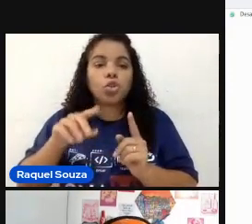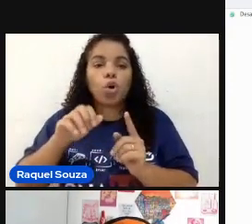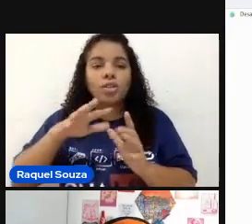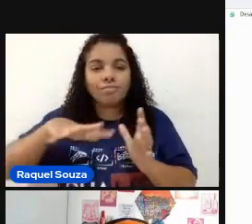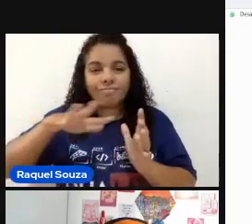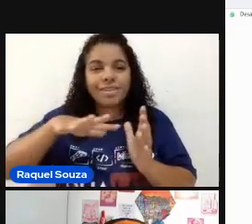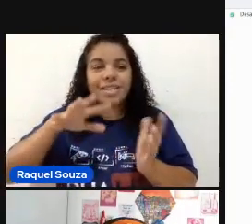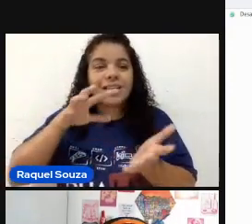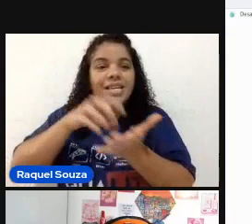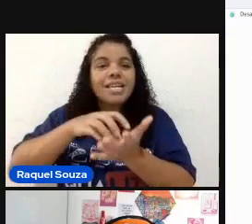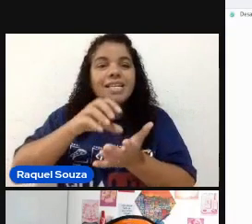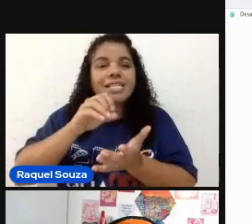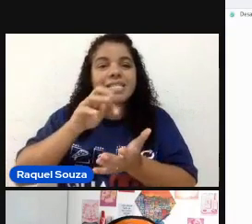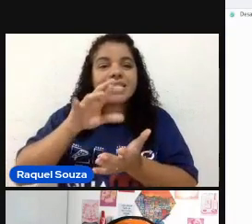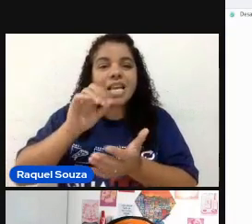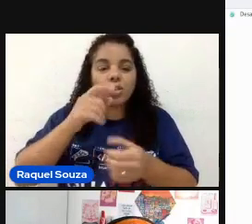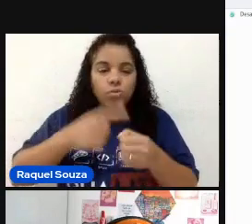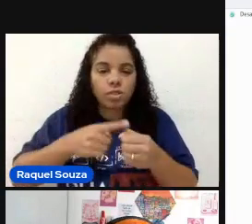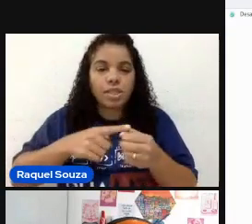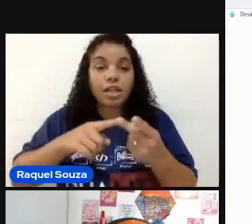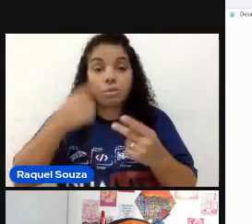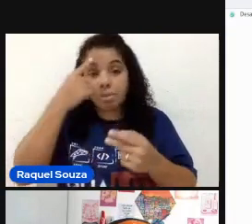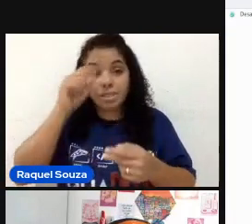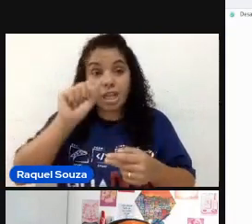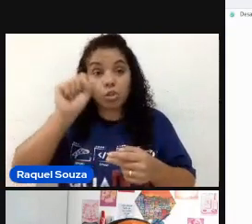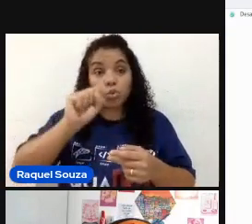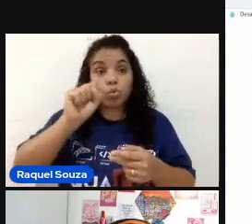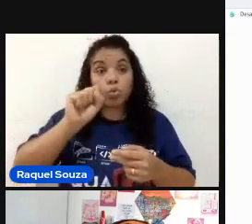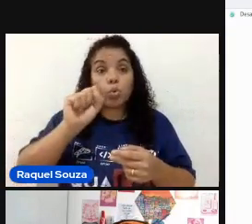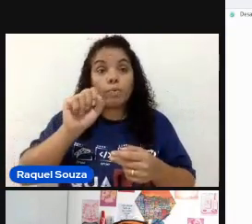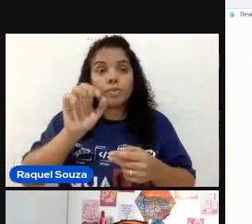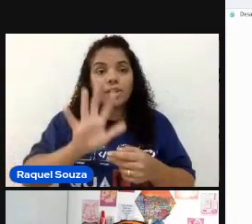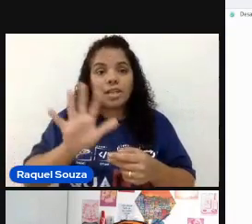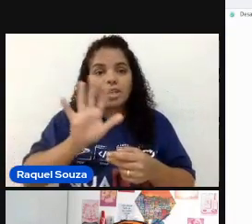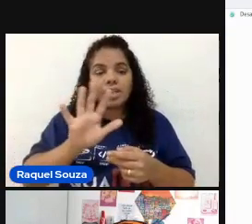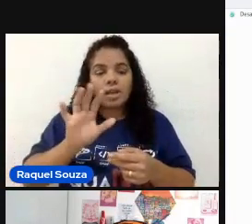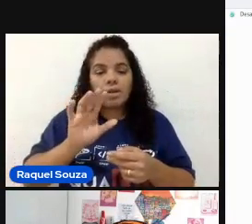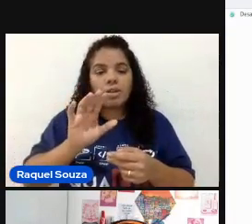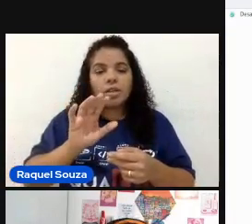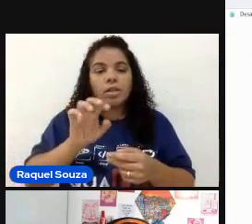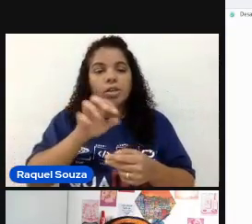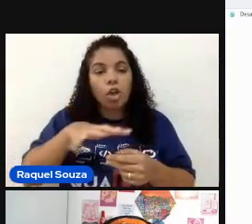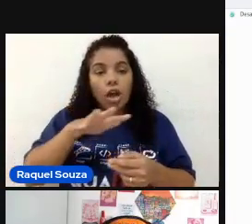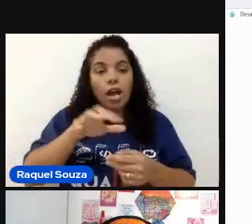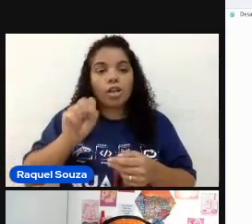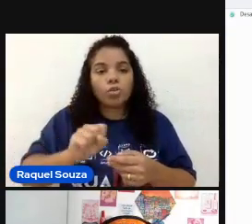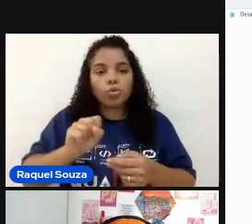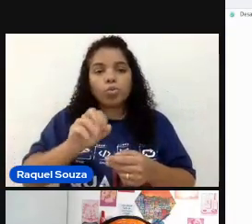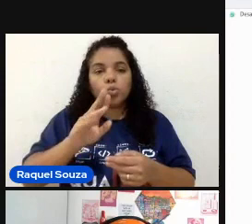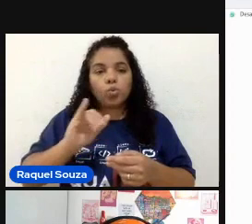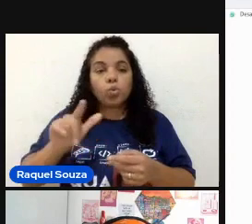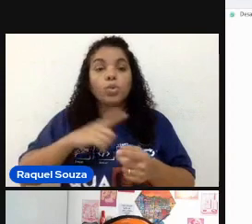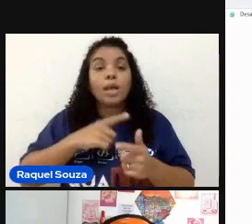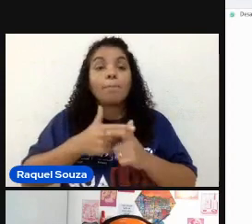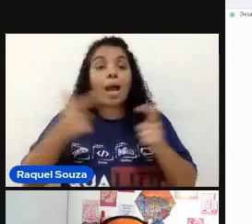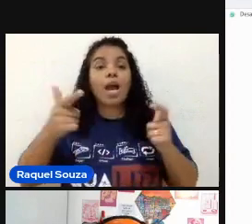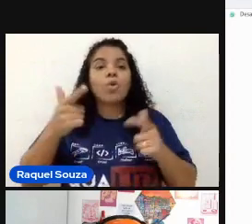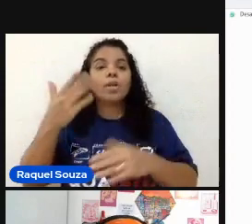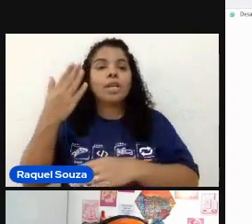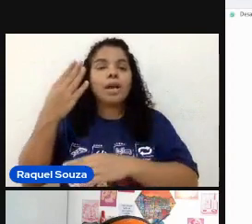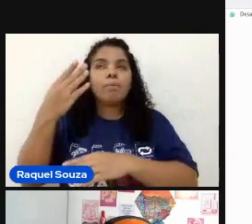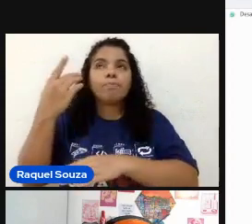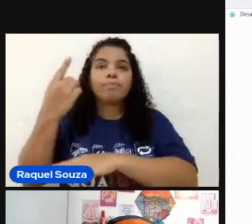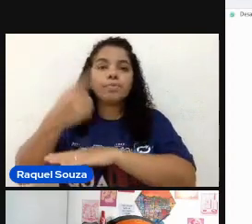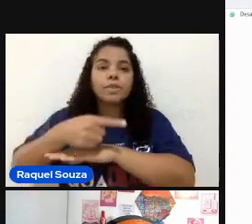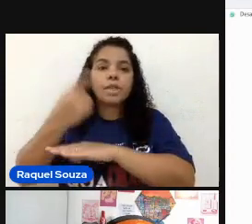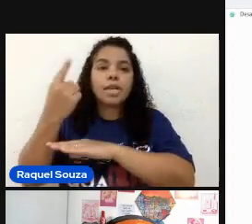da cidade. Pensando na zona sul do Rio de Janeiro, nós temos a maioria dos condomínios, e esses